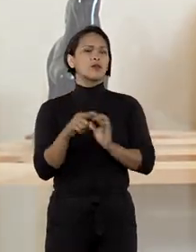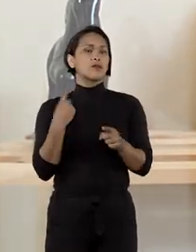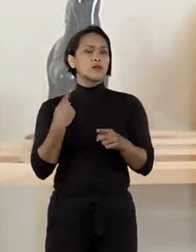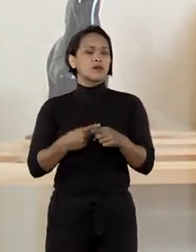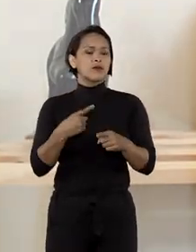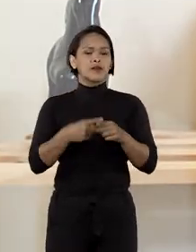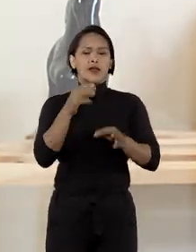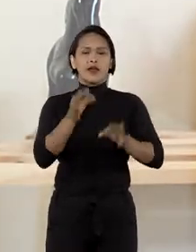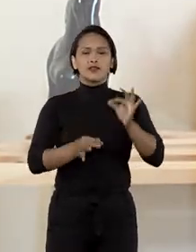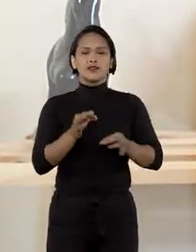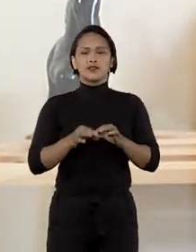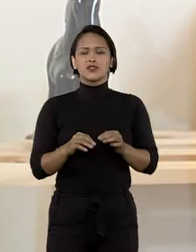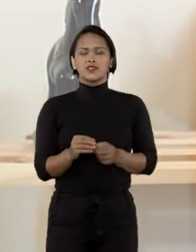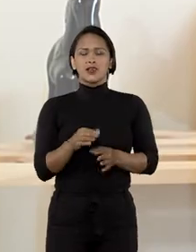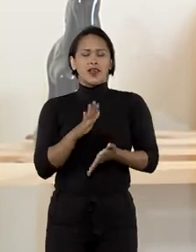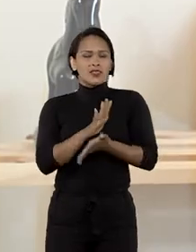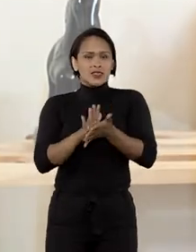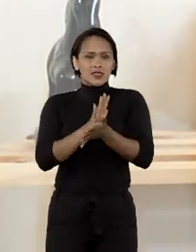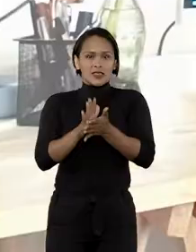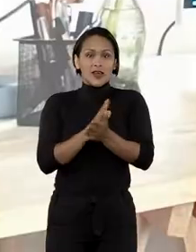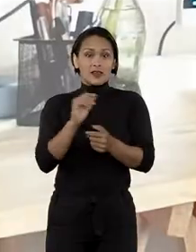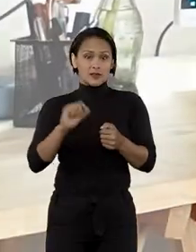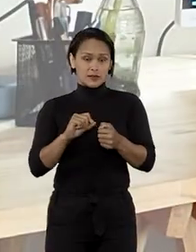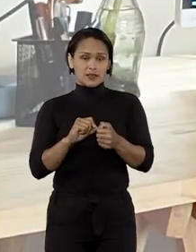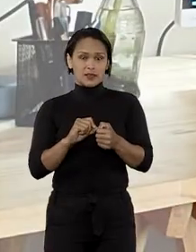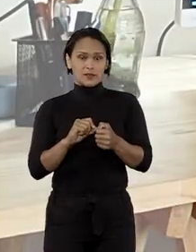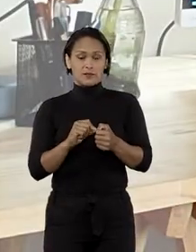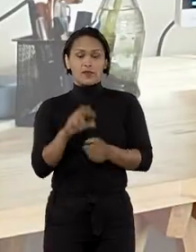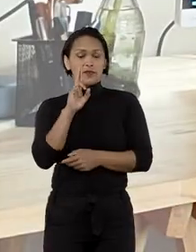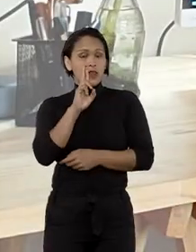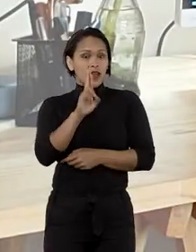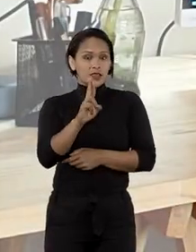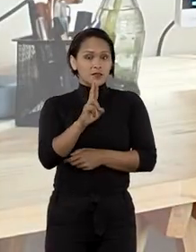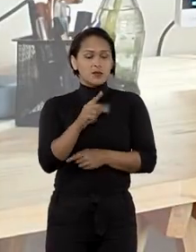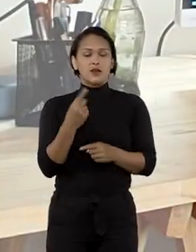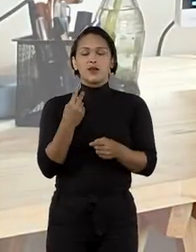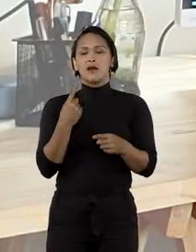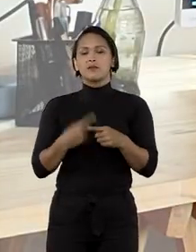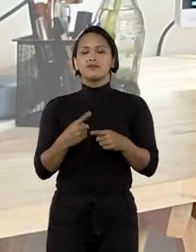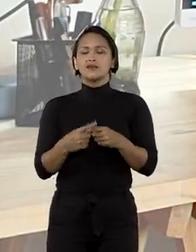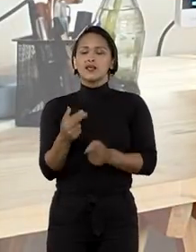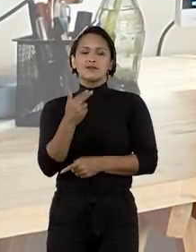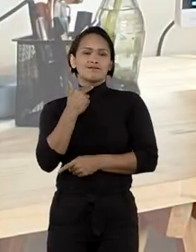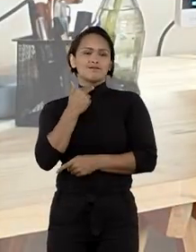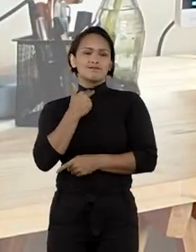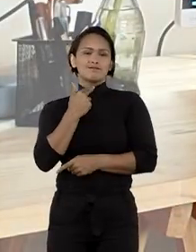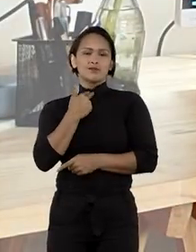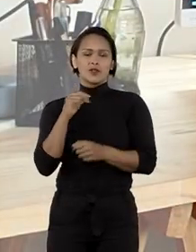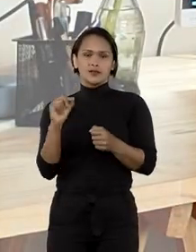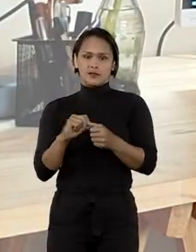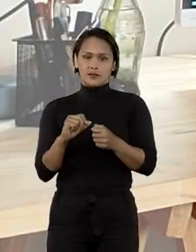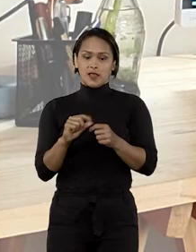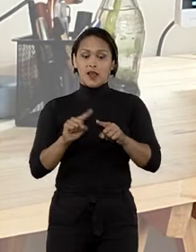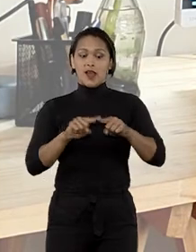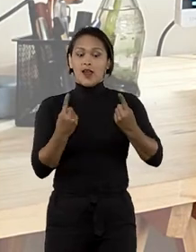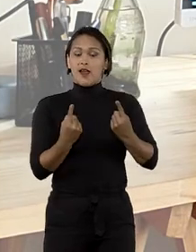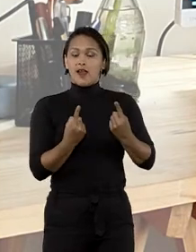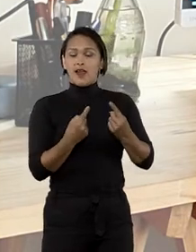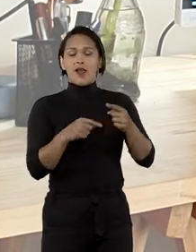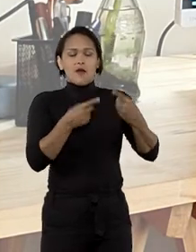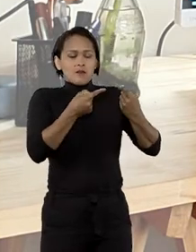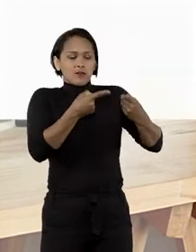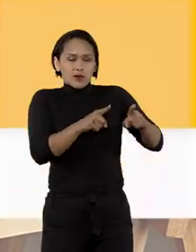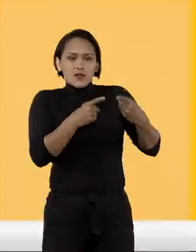que a justiça não faz nada? A resposta é porque ela não pode fazer, a não ser que